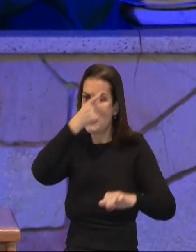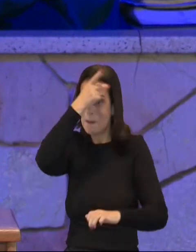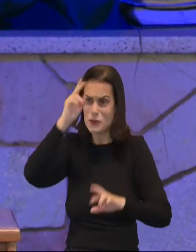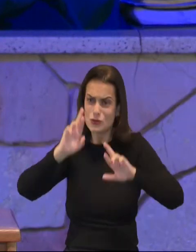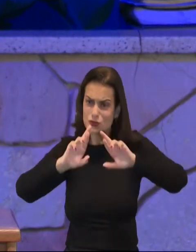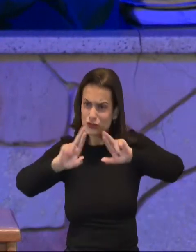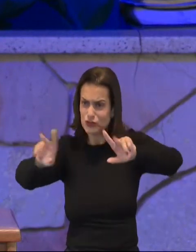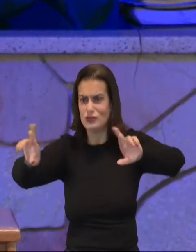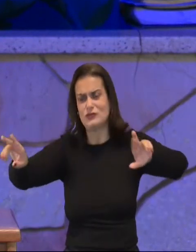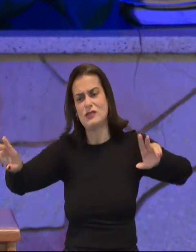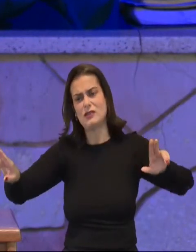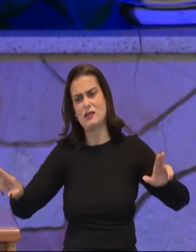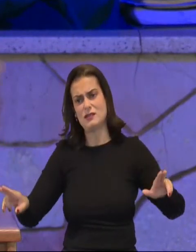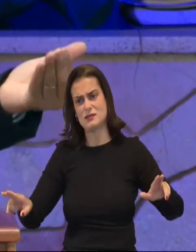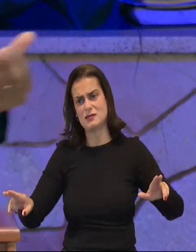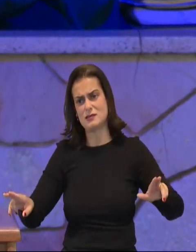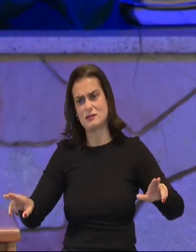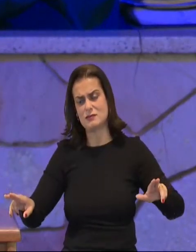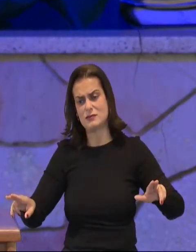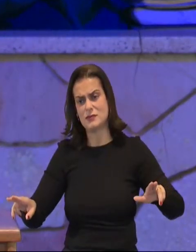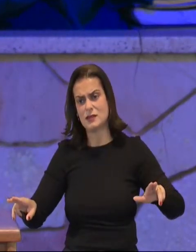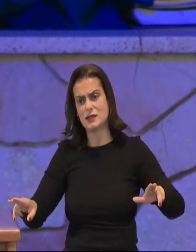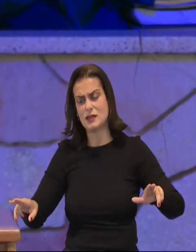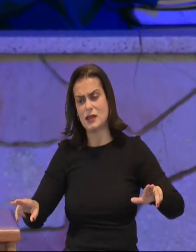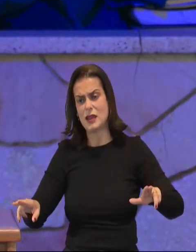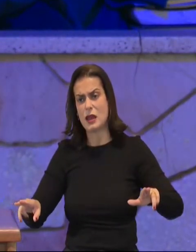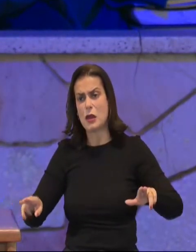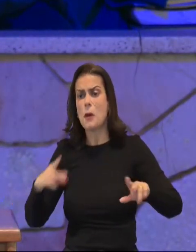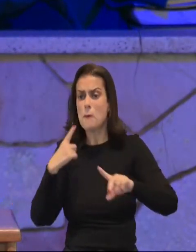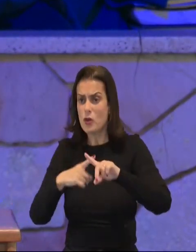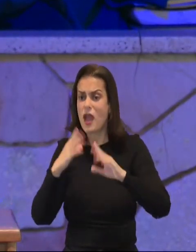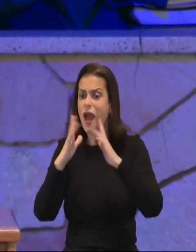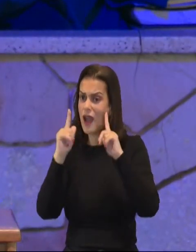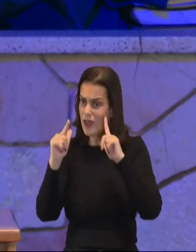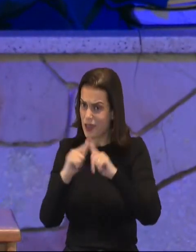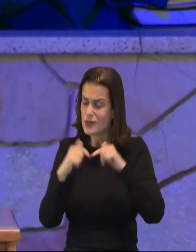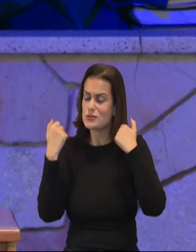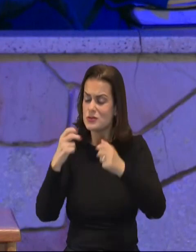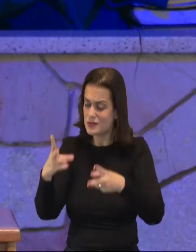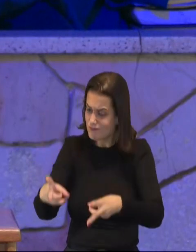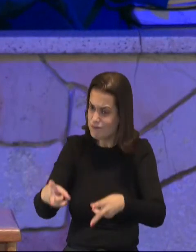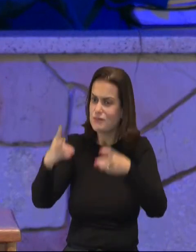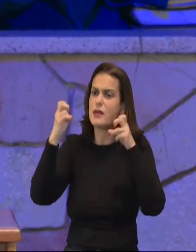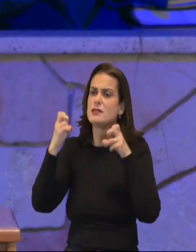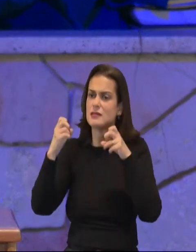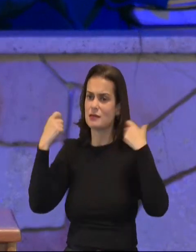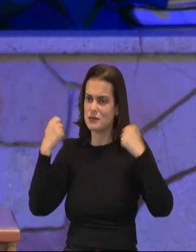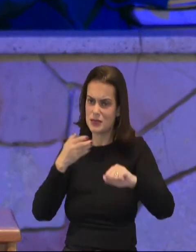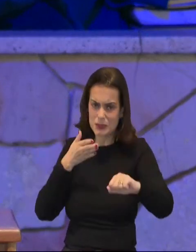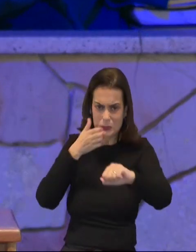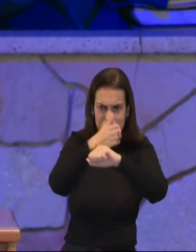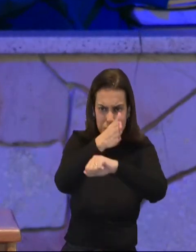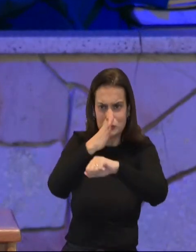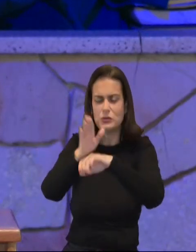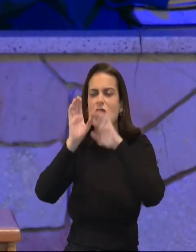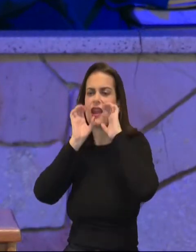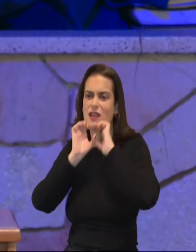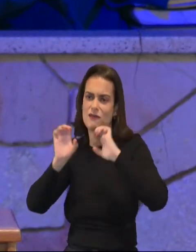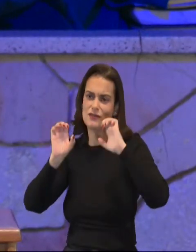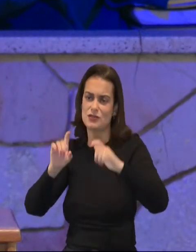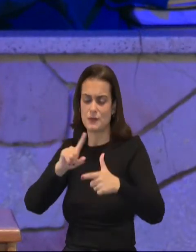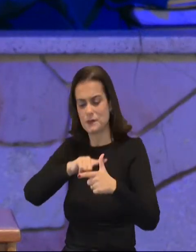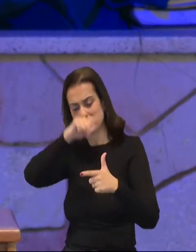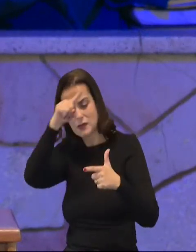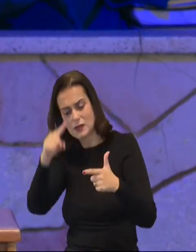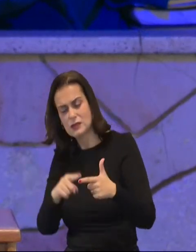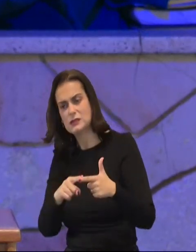pessoas não farão diferença para a atuação da igreja, e isso aconteceu ali também naquele tempo. É o segundo ponto que quero compartilhar